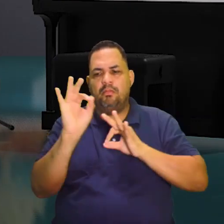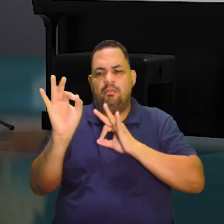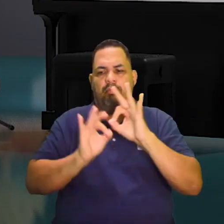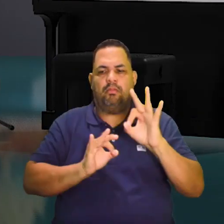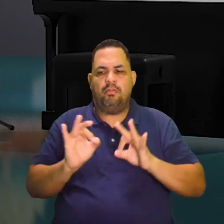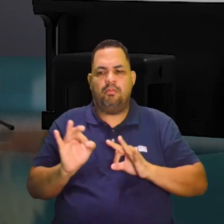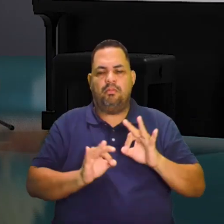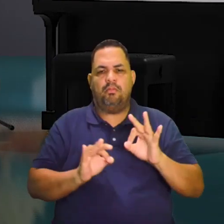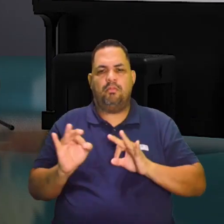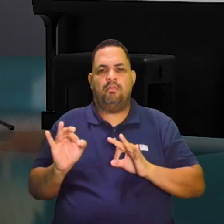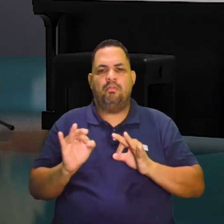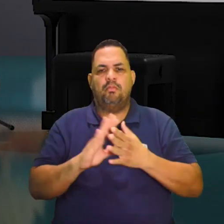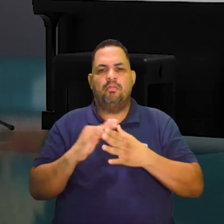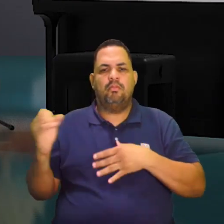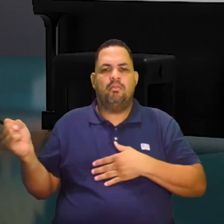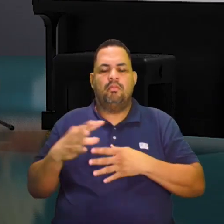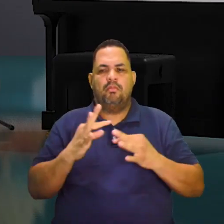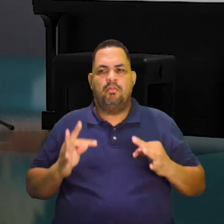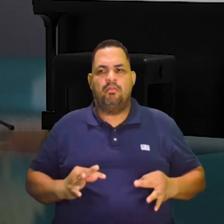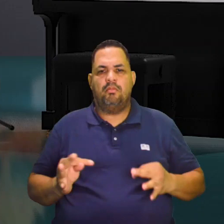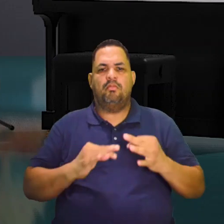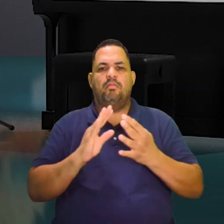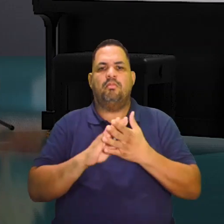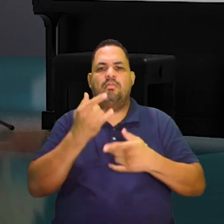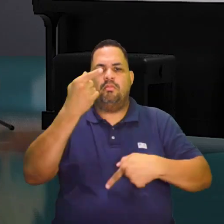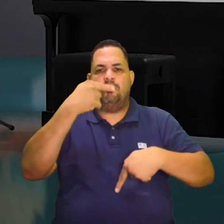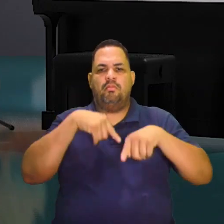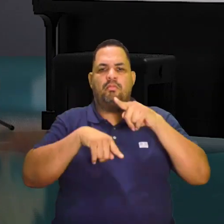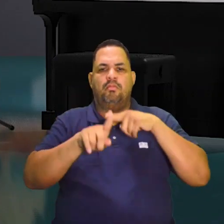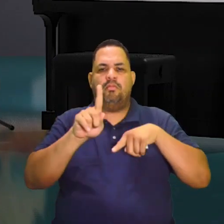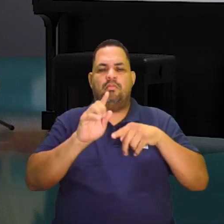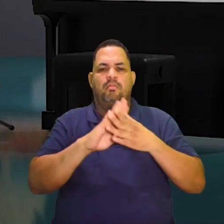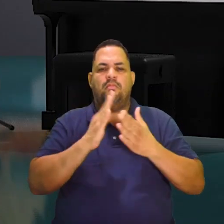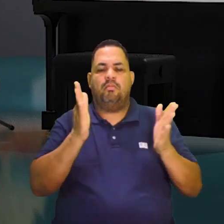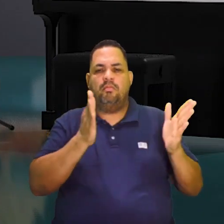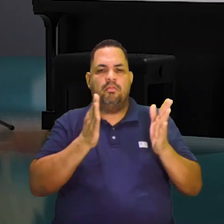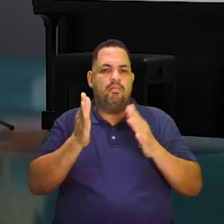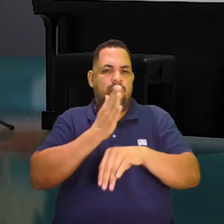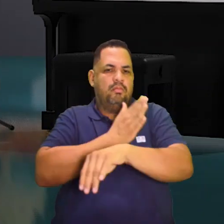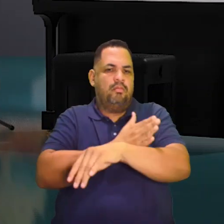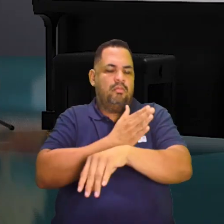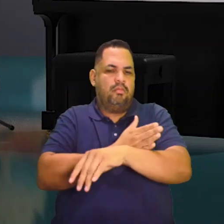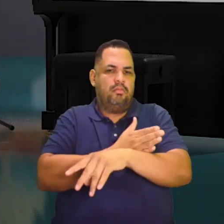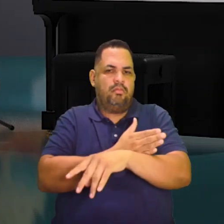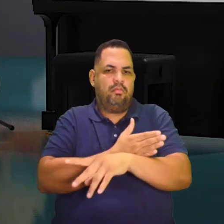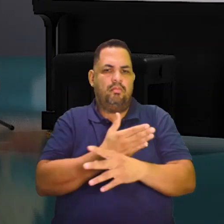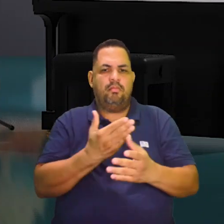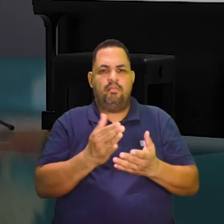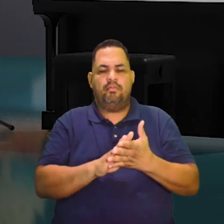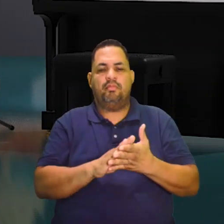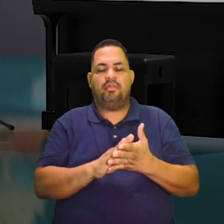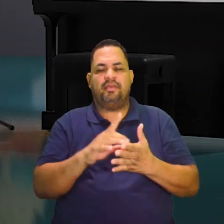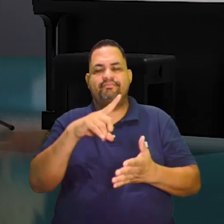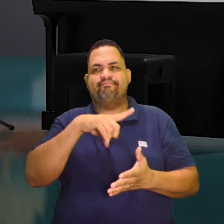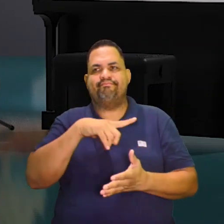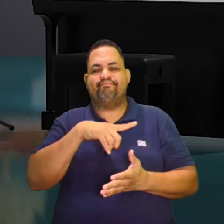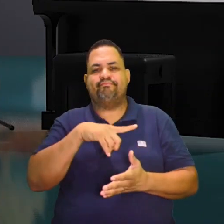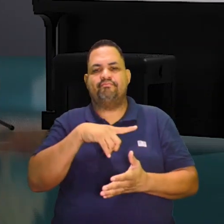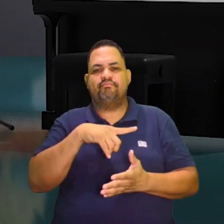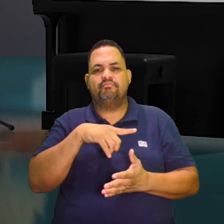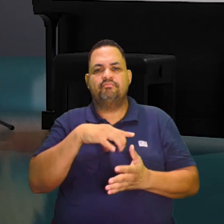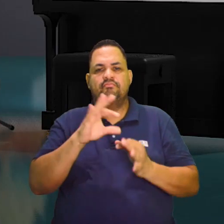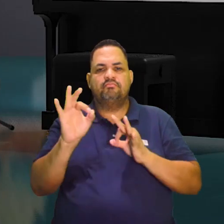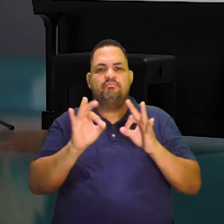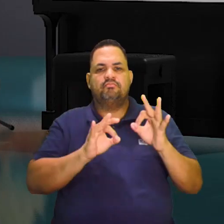criando, né, novas técnicas avançadas. Nesse período medieval, ainda era